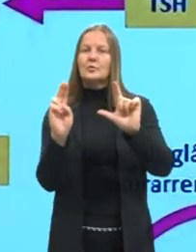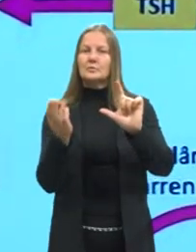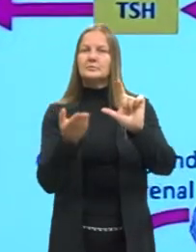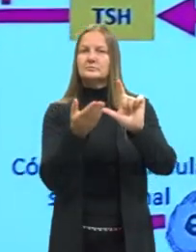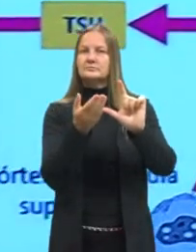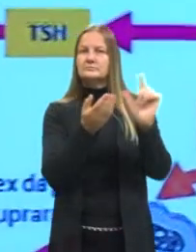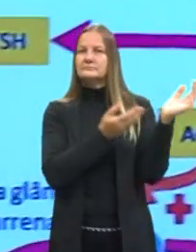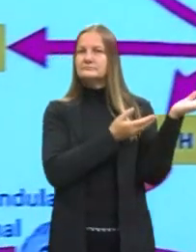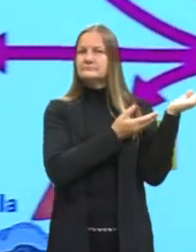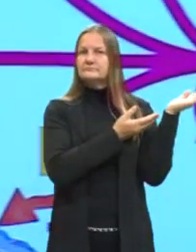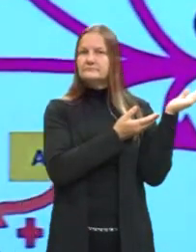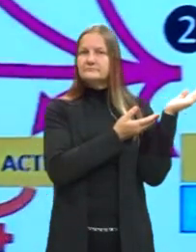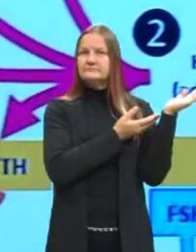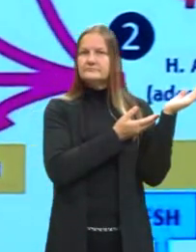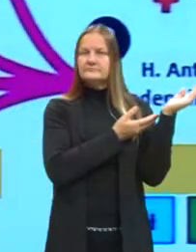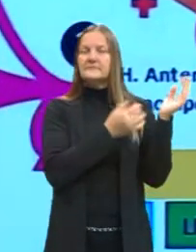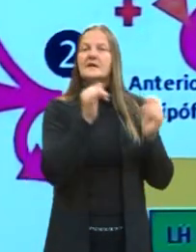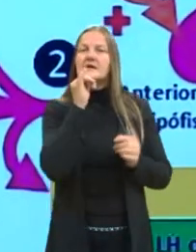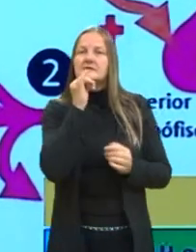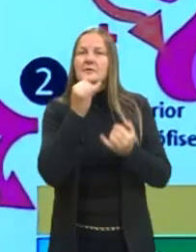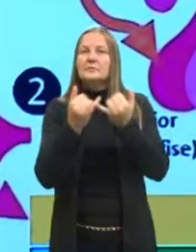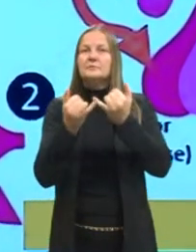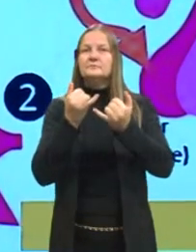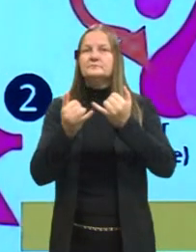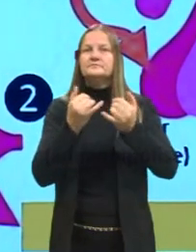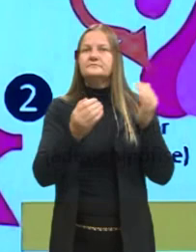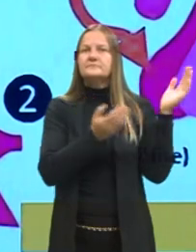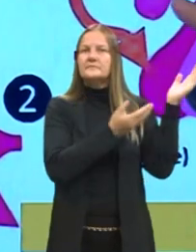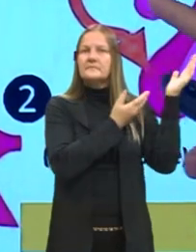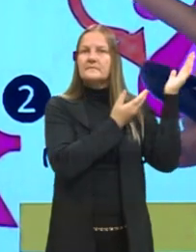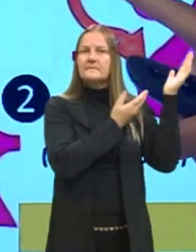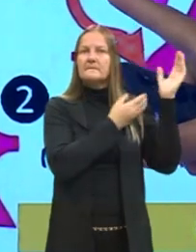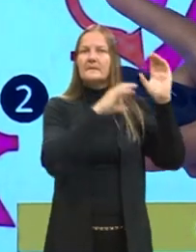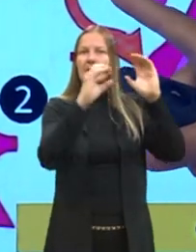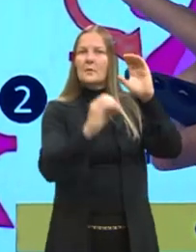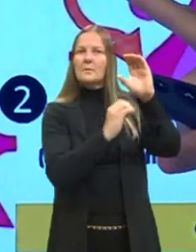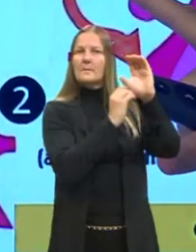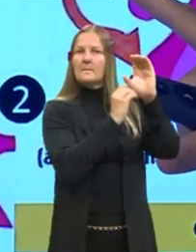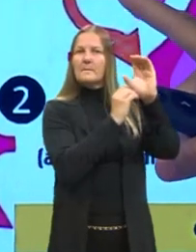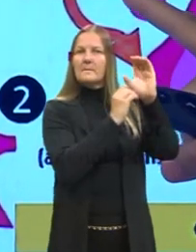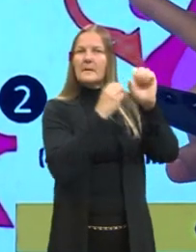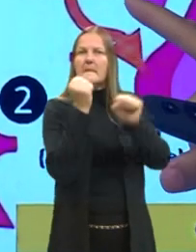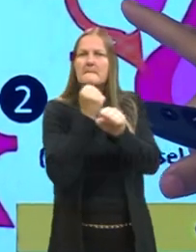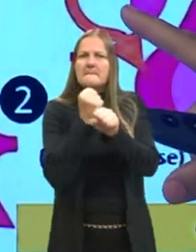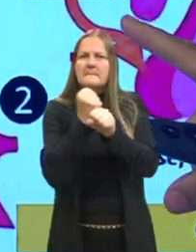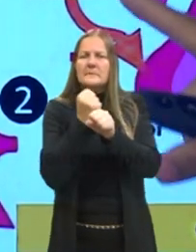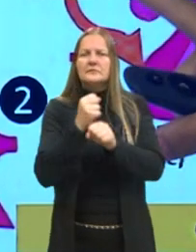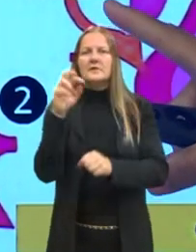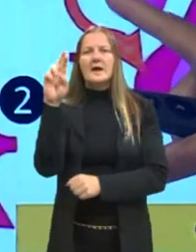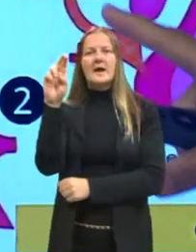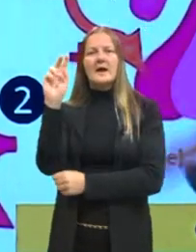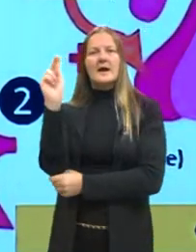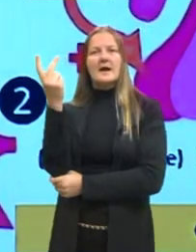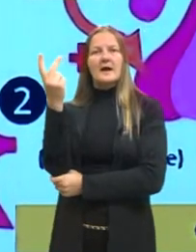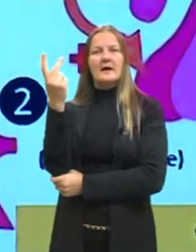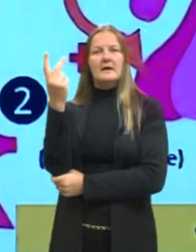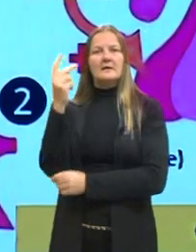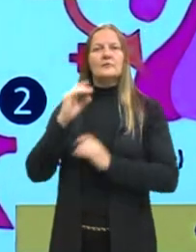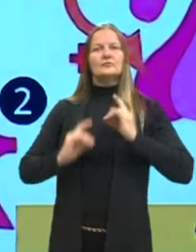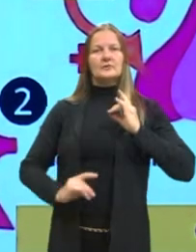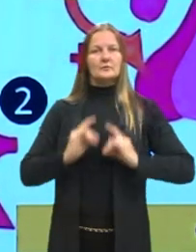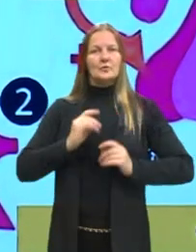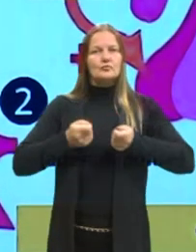dos hormônios então um exemplo né aqui o hipotálamo vai produzir o RH que é um hormônio